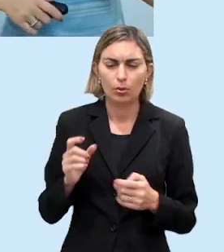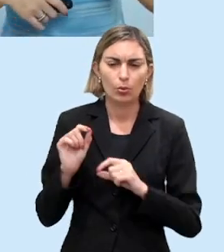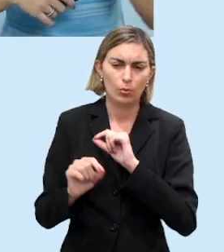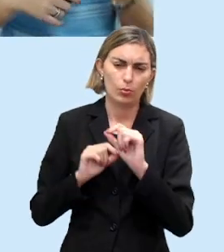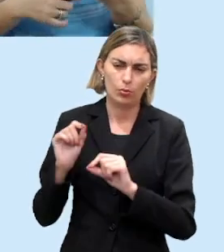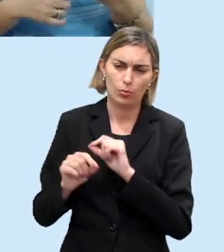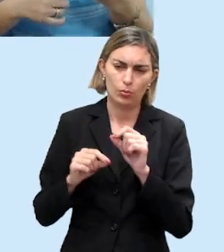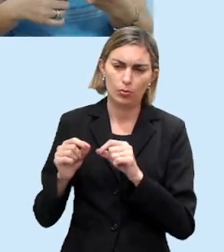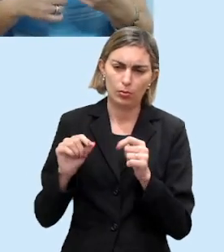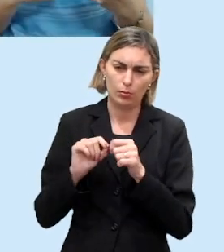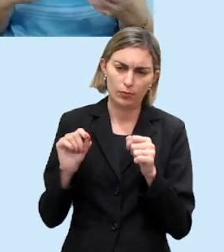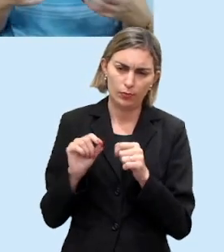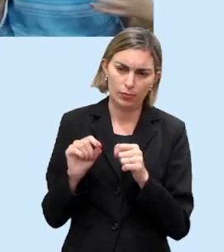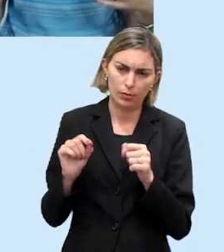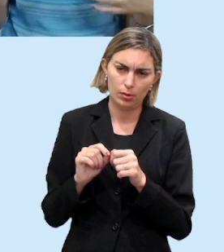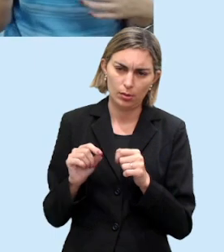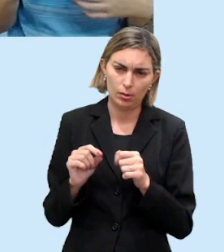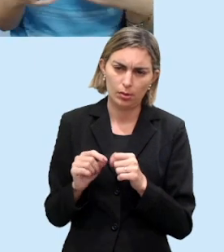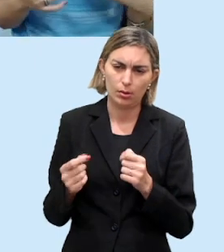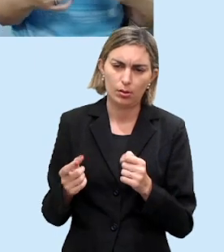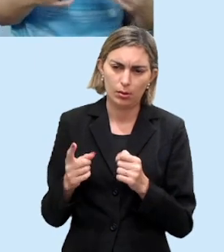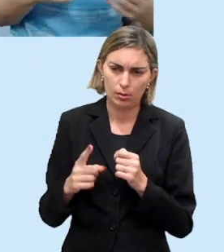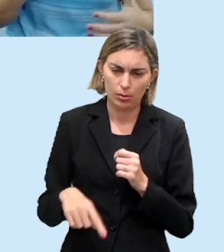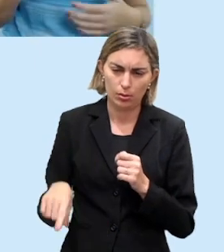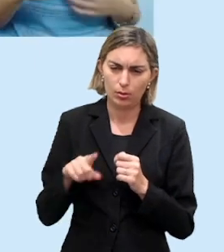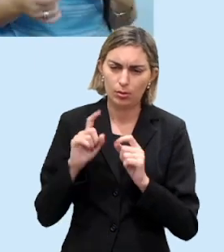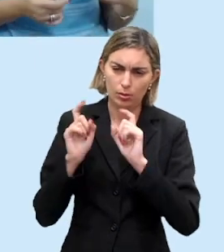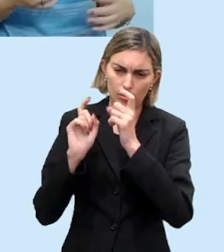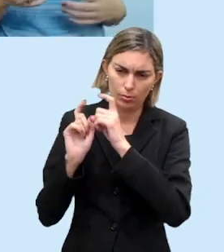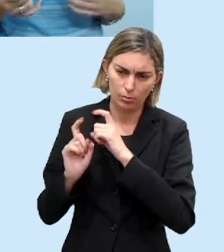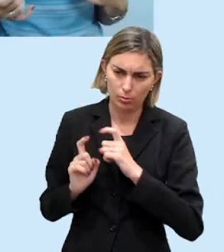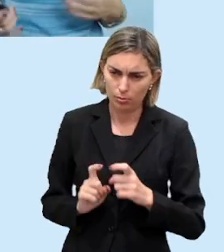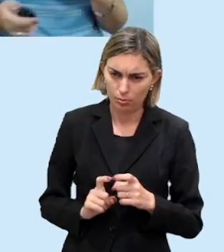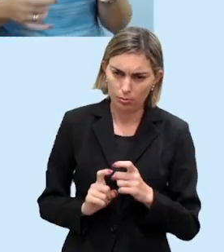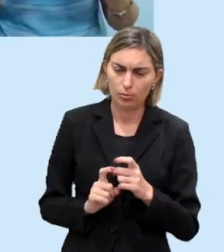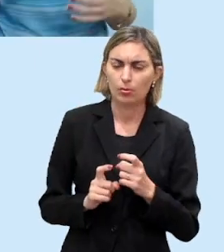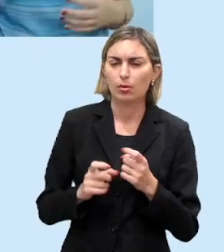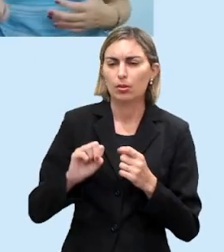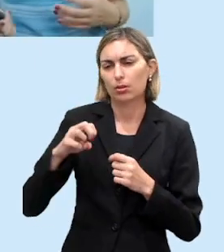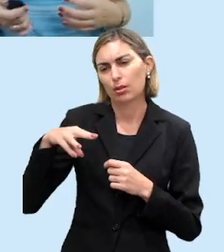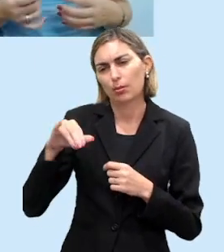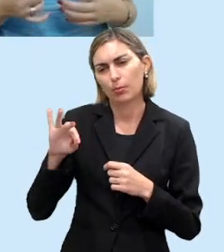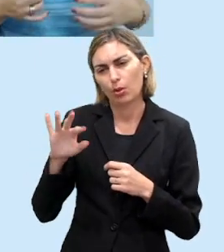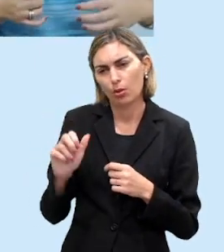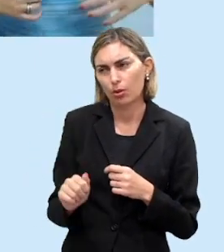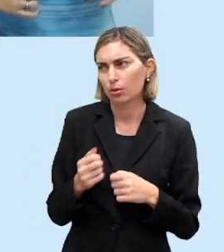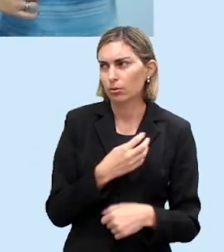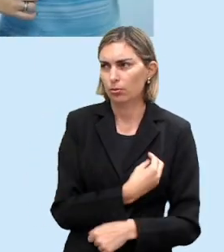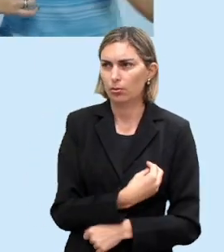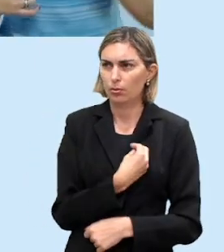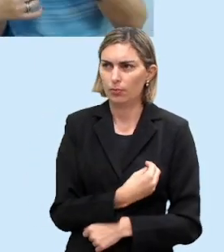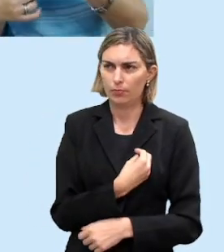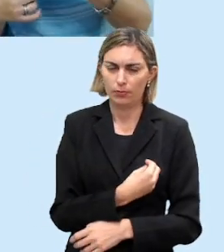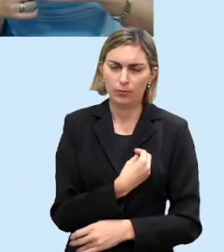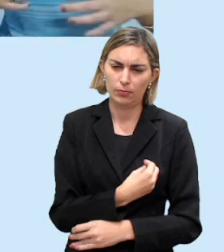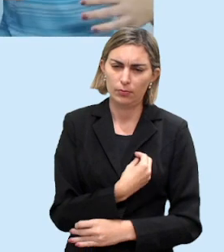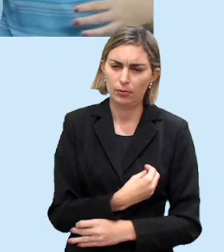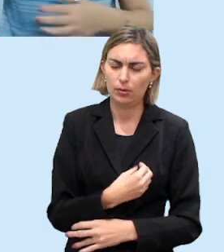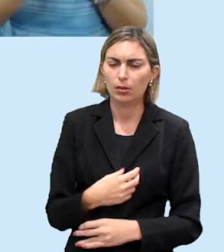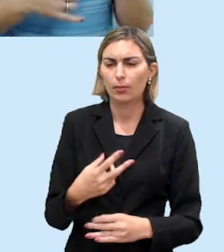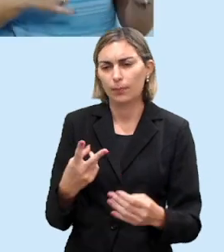gente faz, não é, quando a gente está articulando aí design com semiótica, com a vida, é